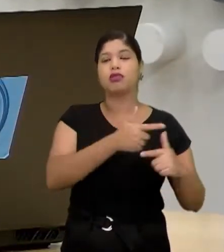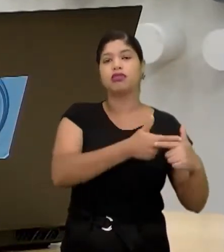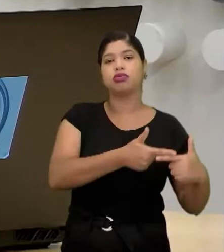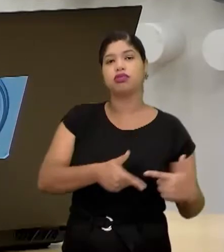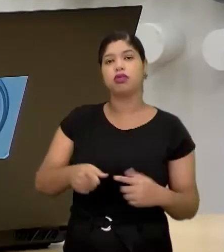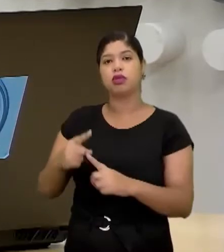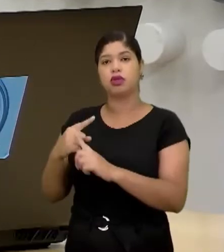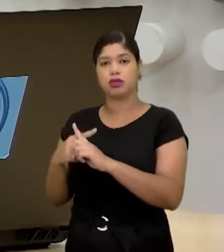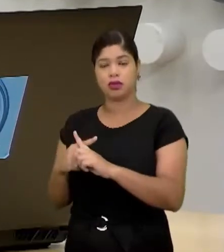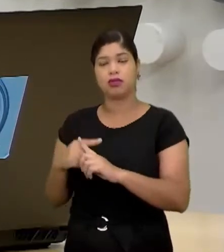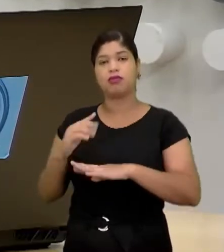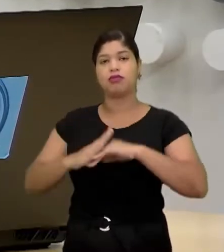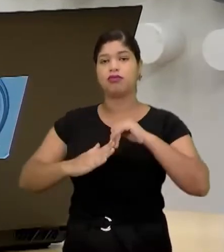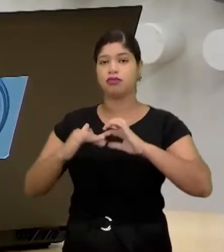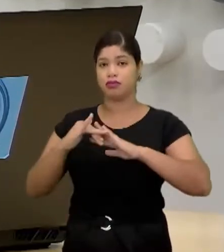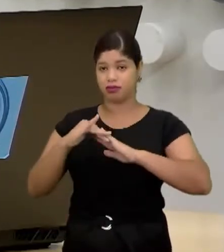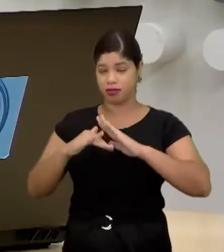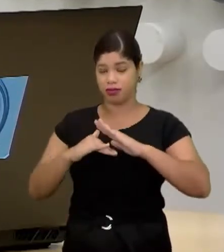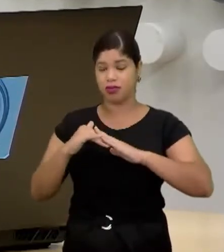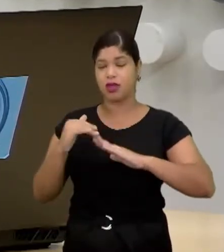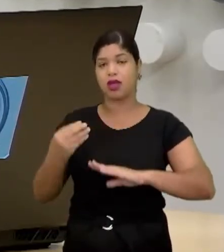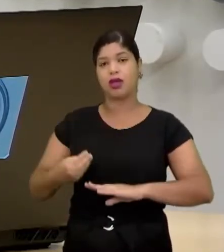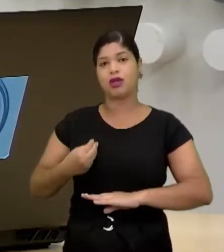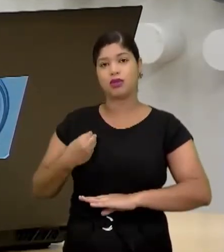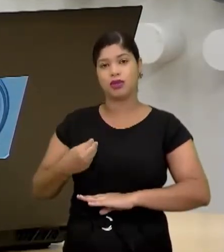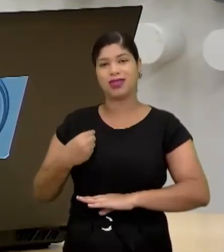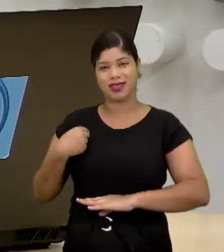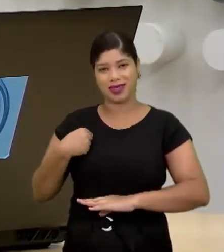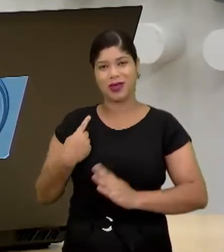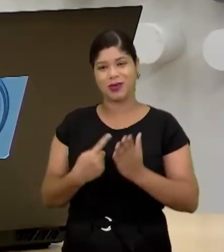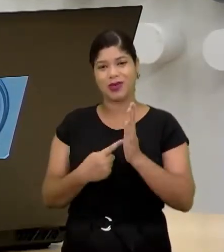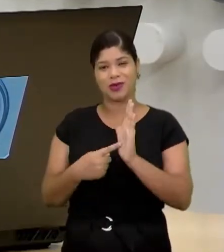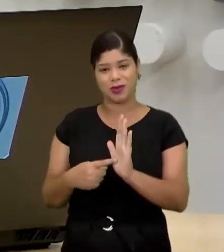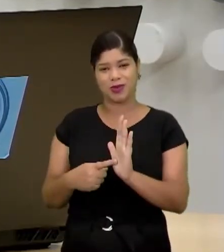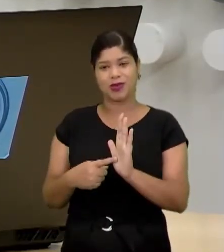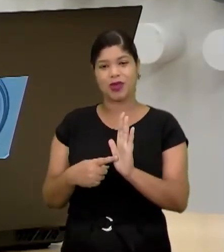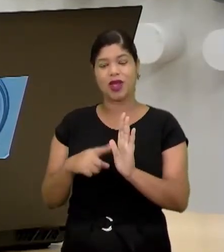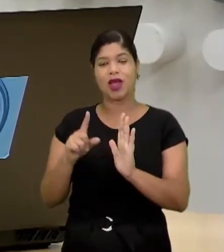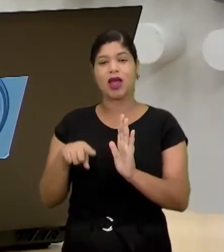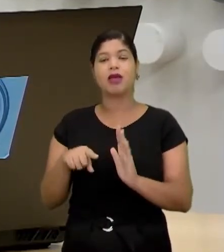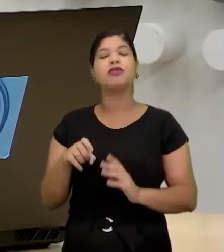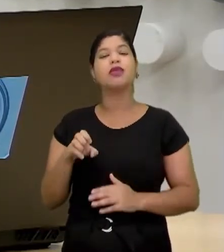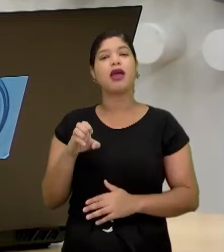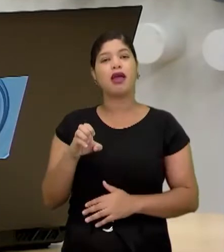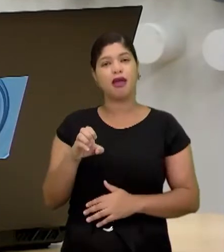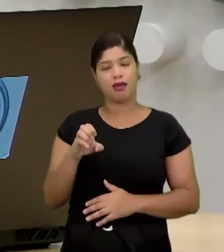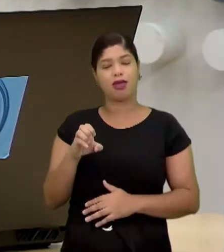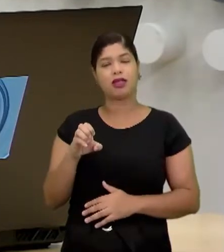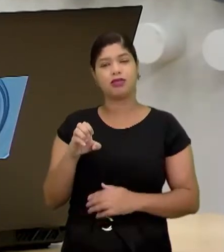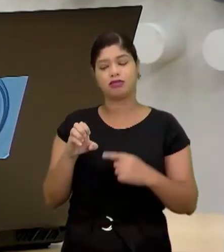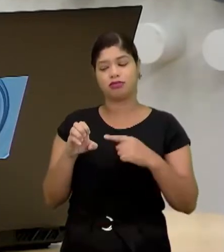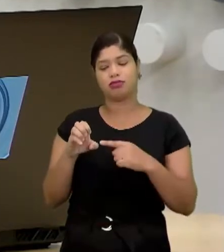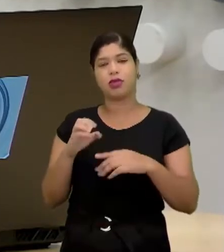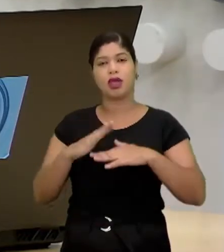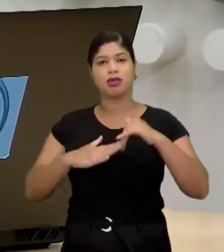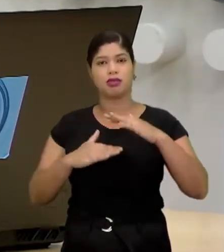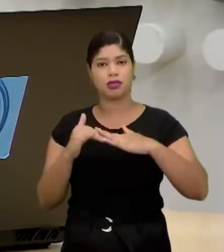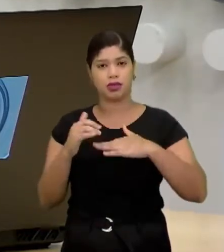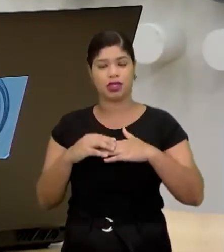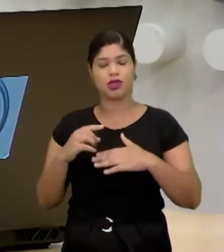possui uma habilidade essa habilidade que eu anunciei para vocês e habilidade a qual nós vamos mobilizar